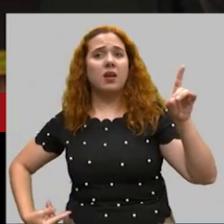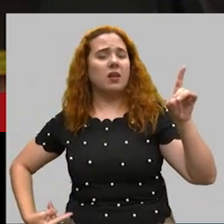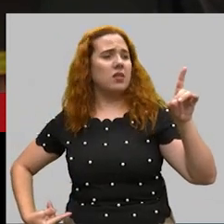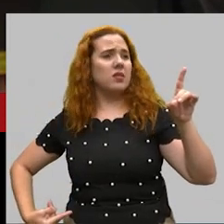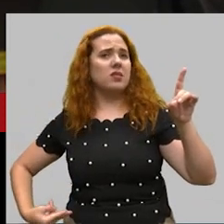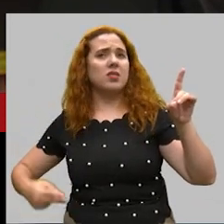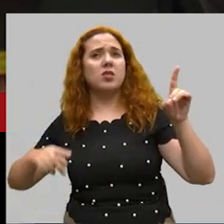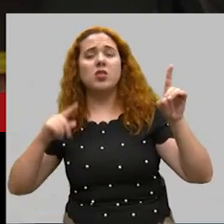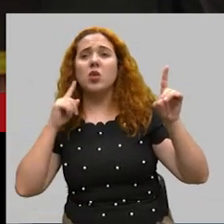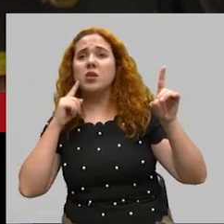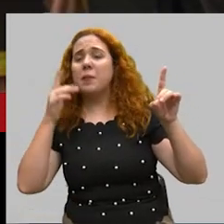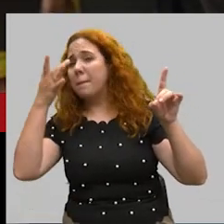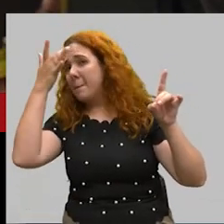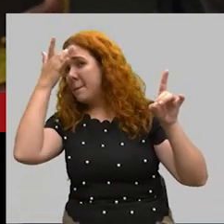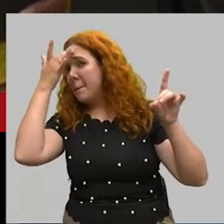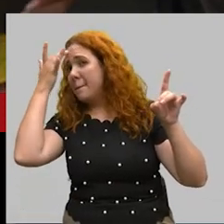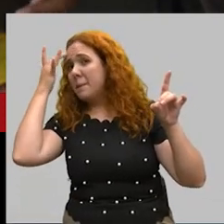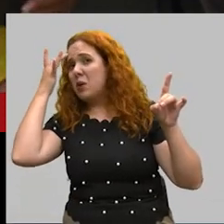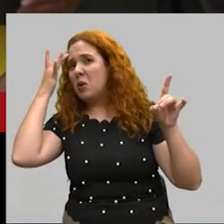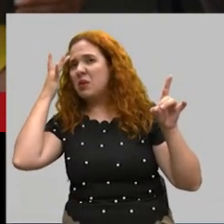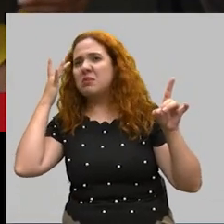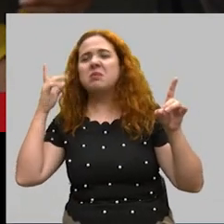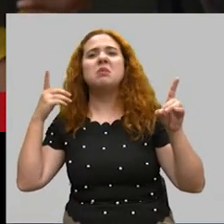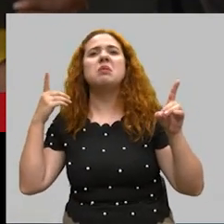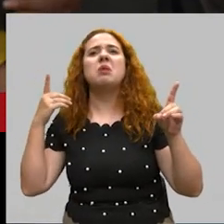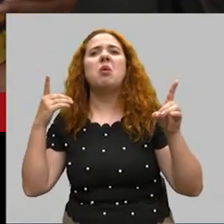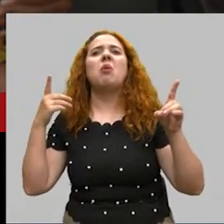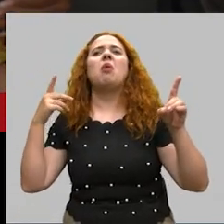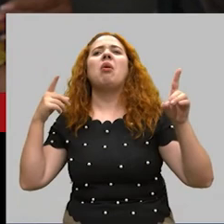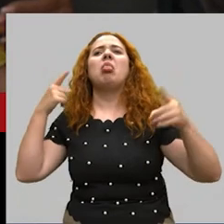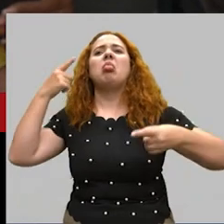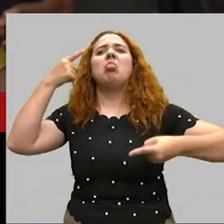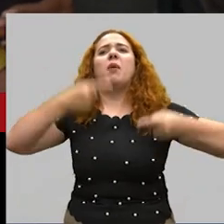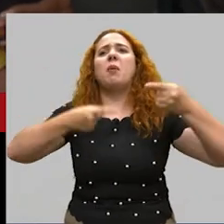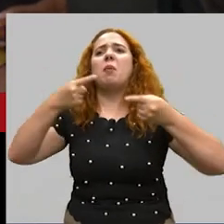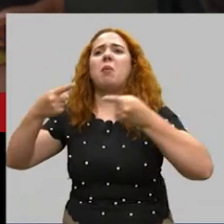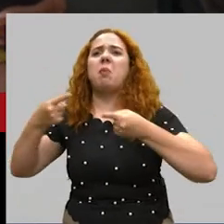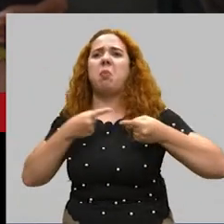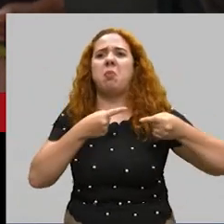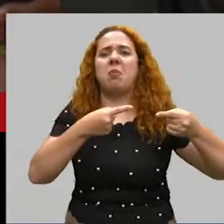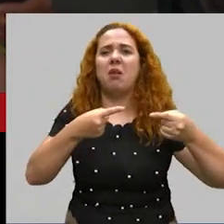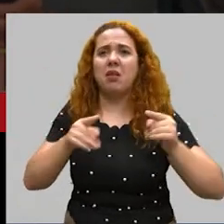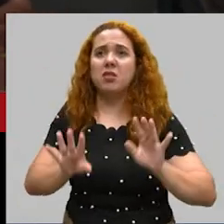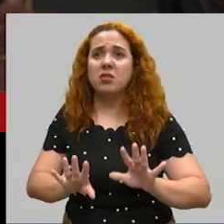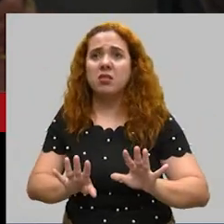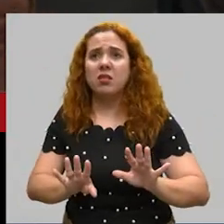parecendo pessoas degradadoras lutando uns contra os outros